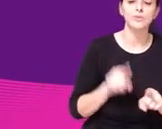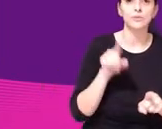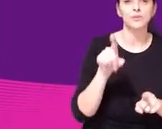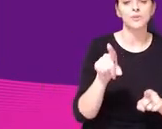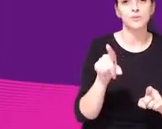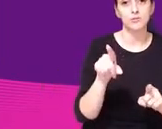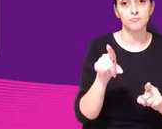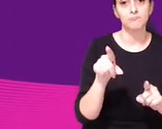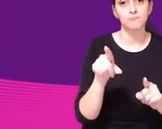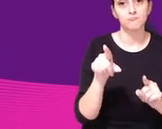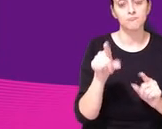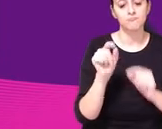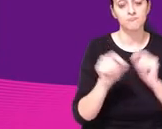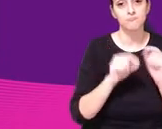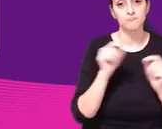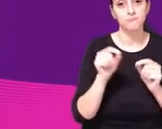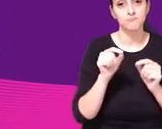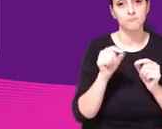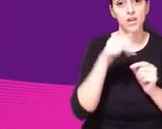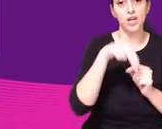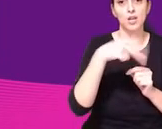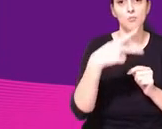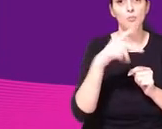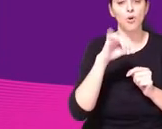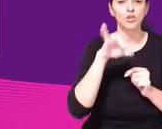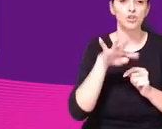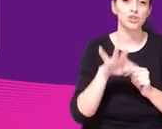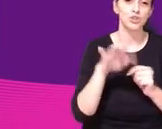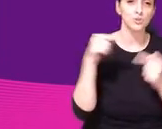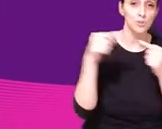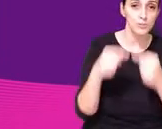de endpoints combinados. Depois,